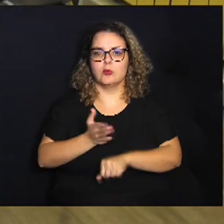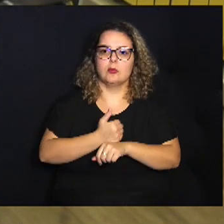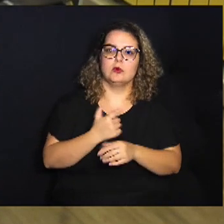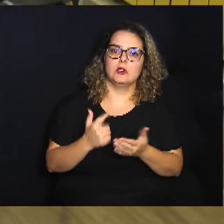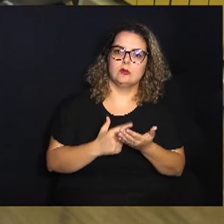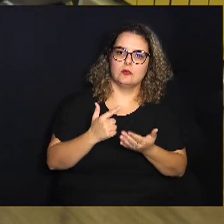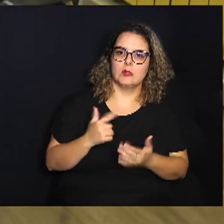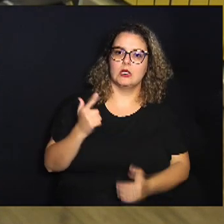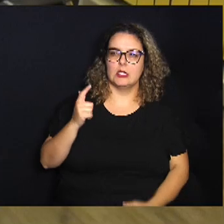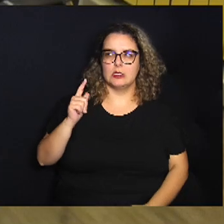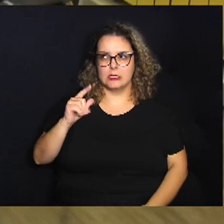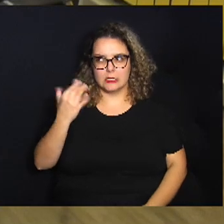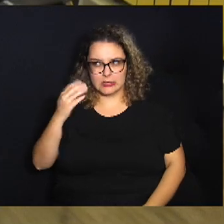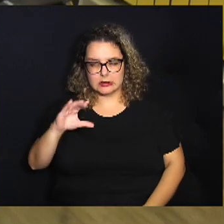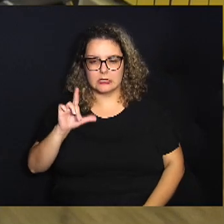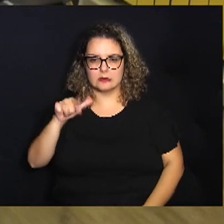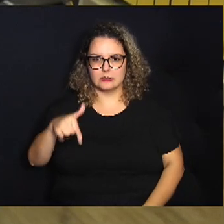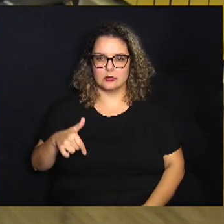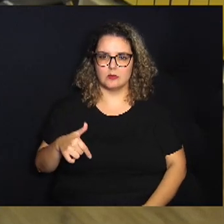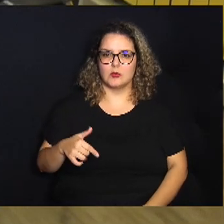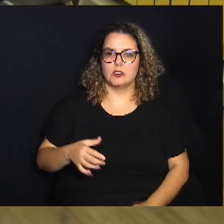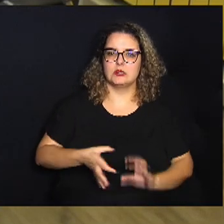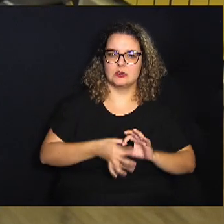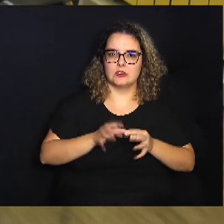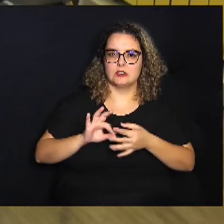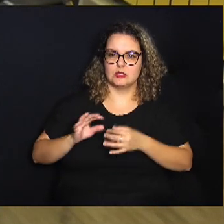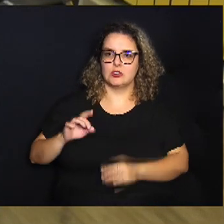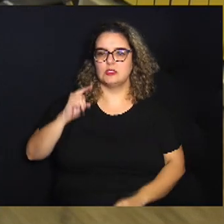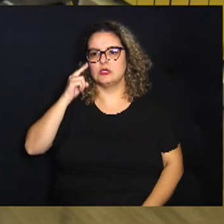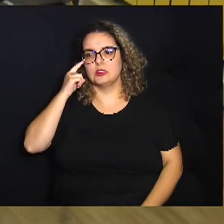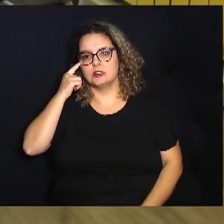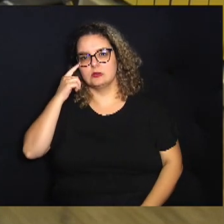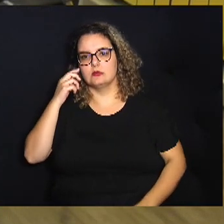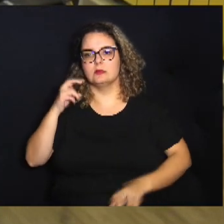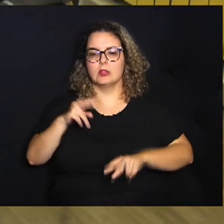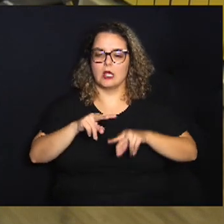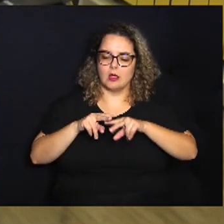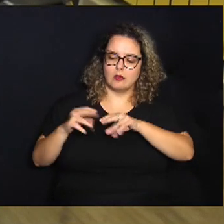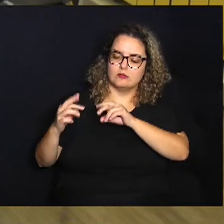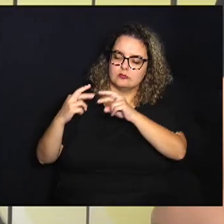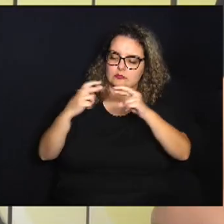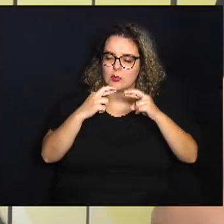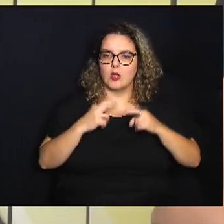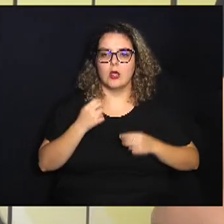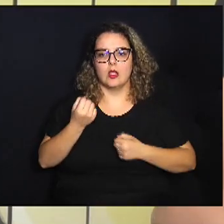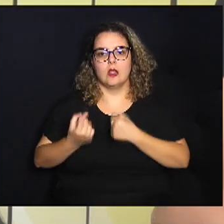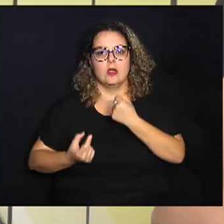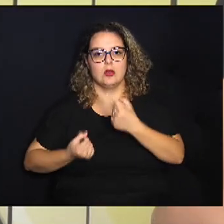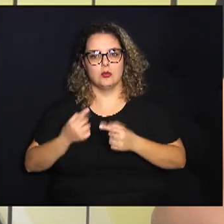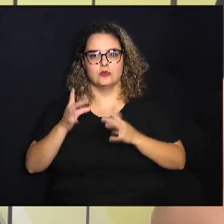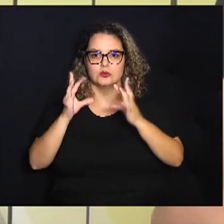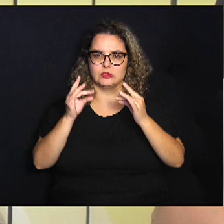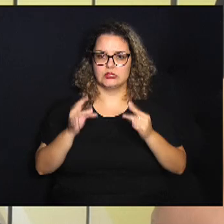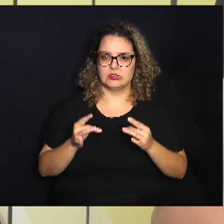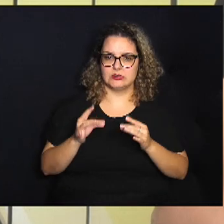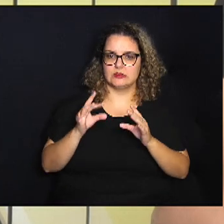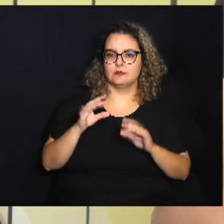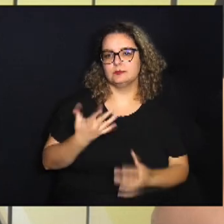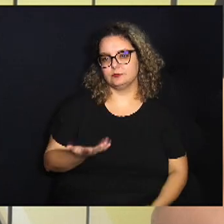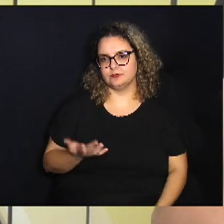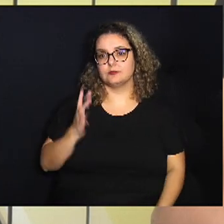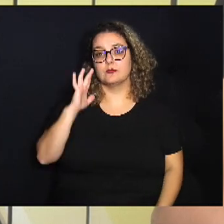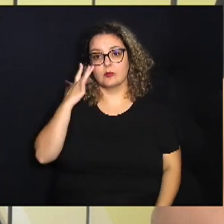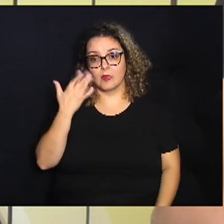um pouco depois da Olimpíada de Tóquio. A gente aproveitou para rechecar, ajustar alguns detalhes e achamos que seria